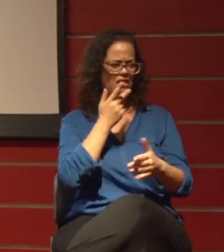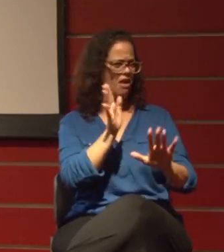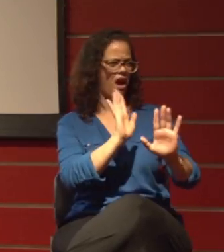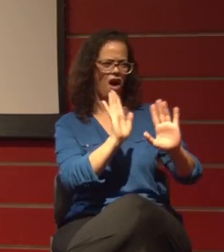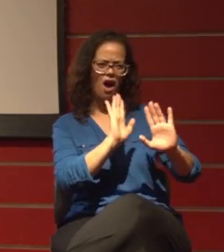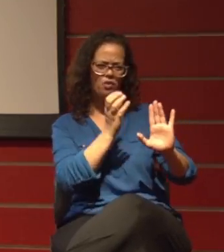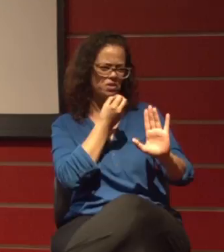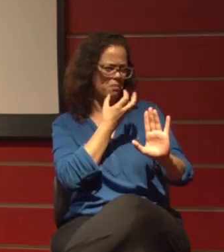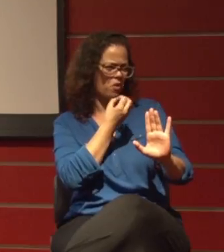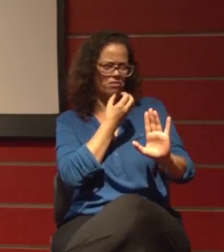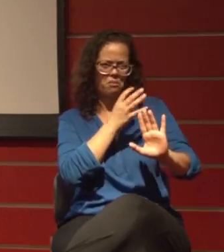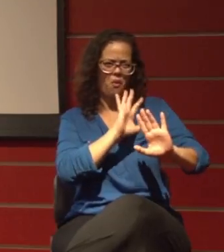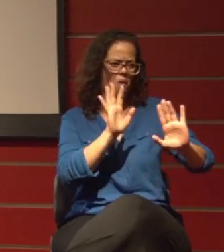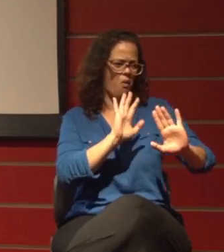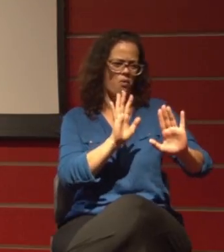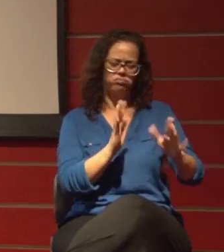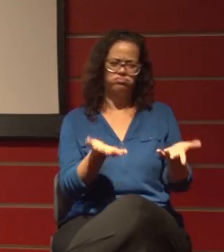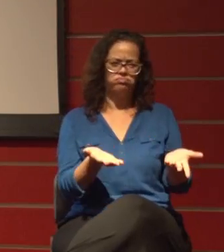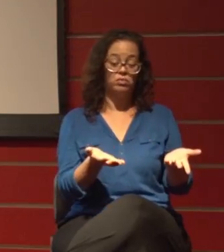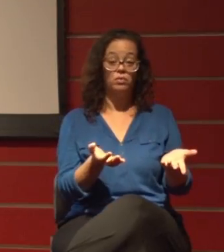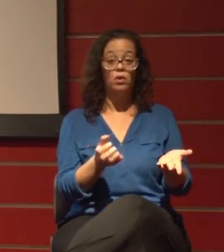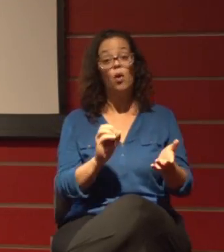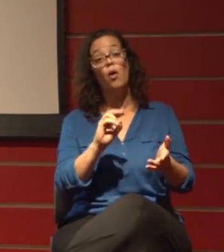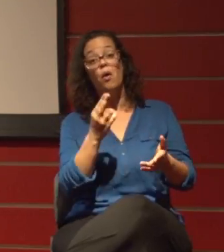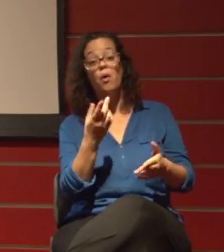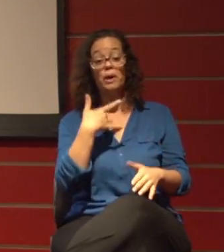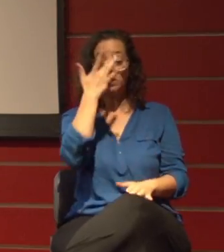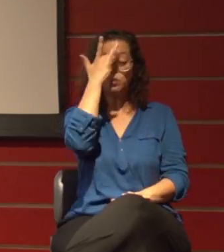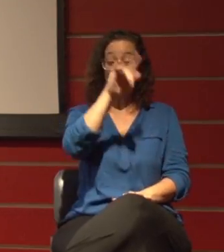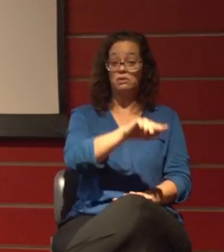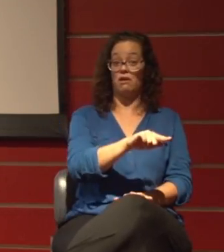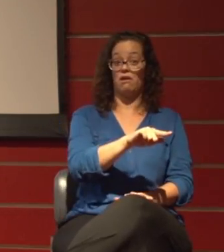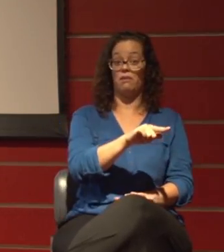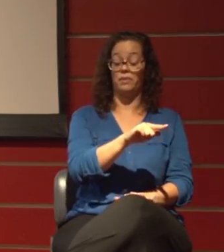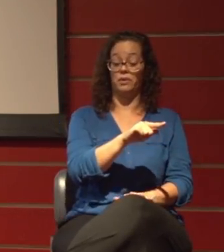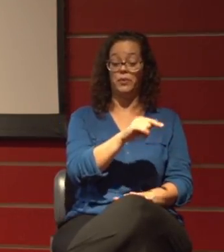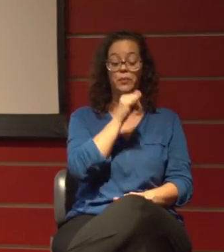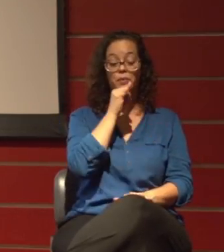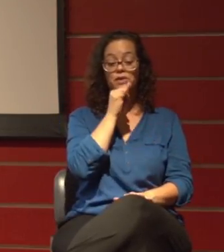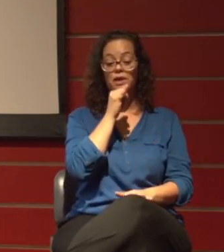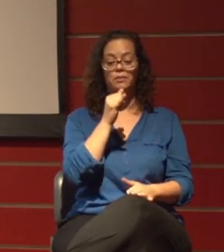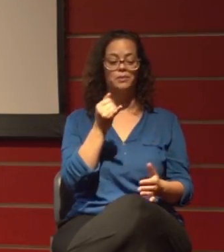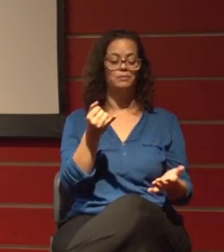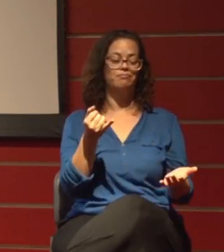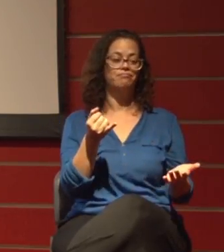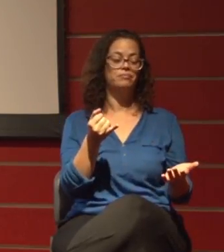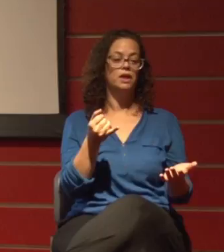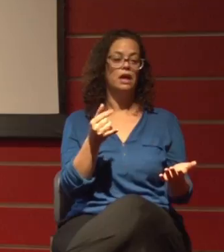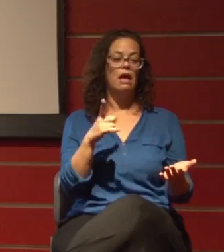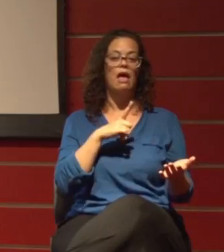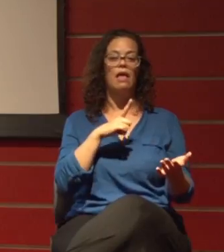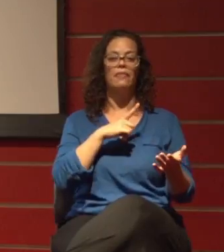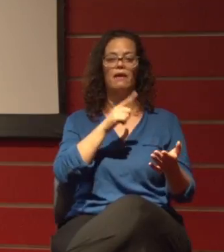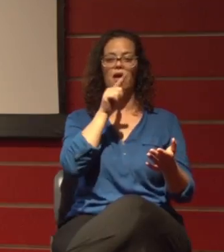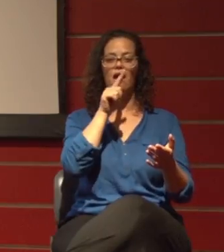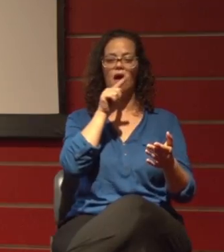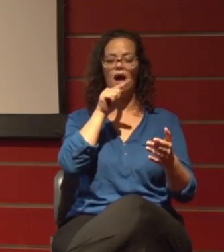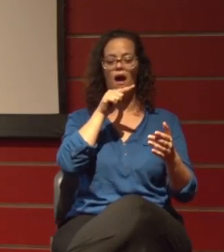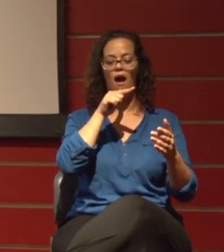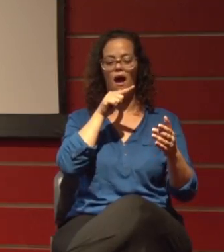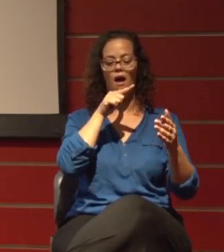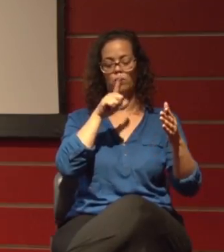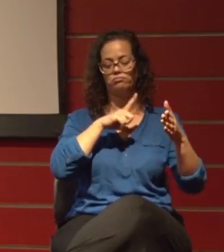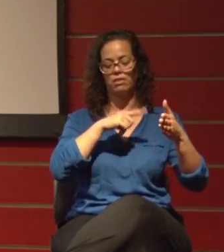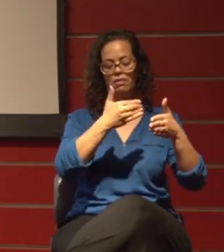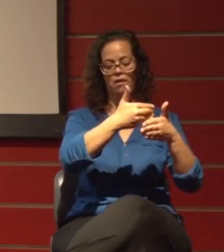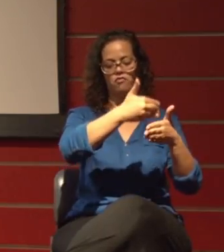naquilo não tem concerto né ou ele não sabe rompeu uma barragem lá lá na cidade A água tá descendo e